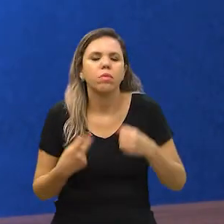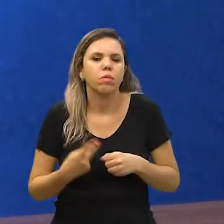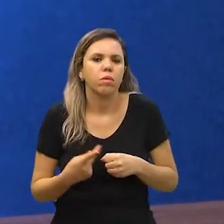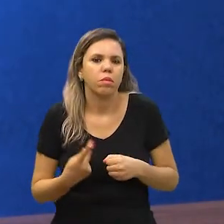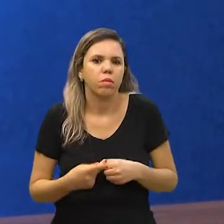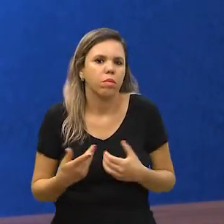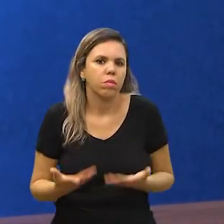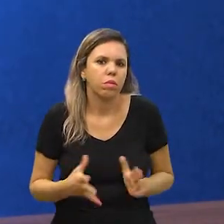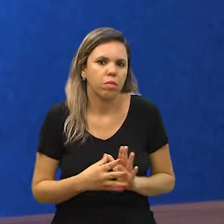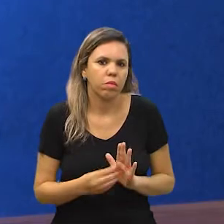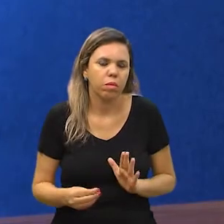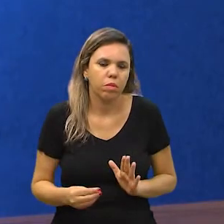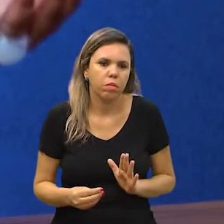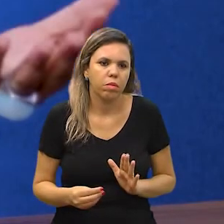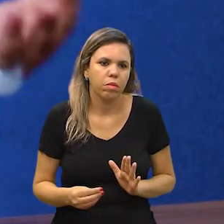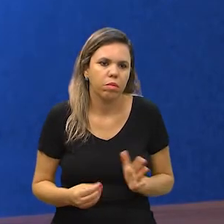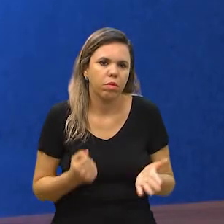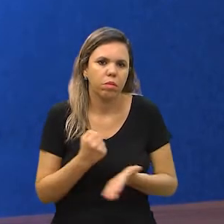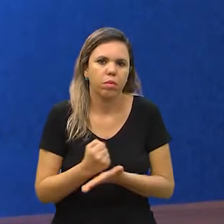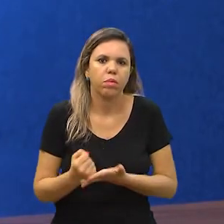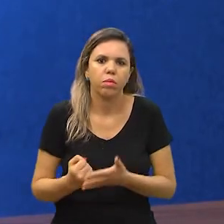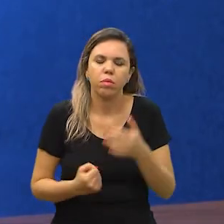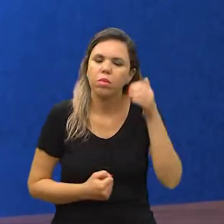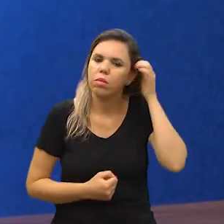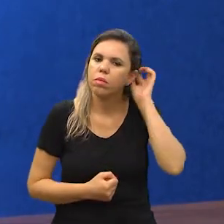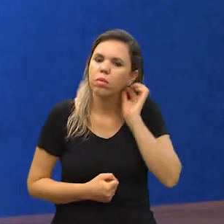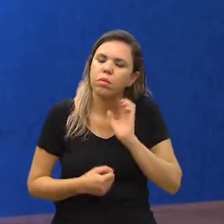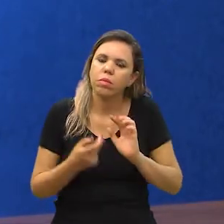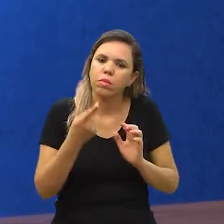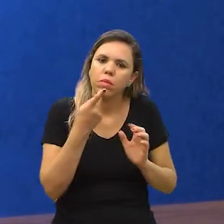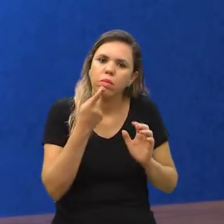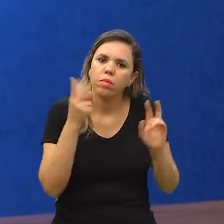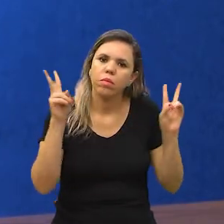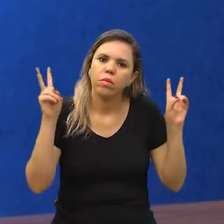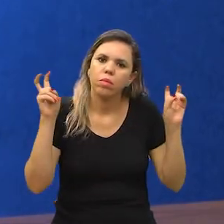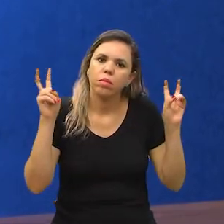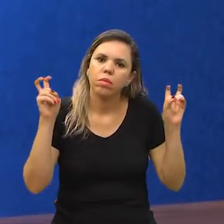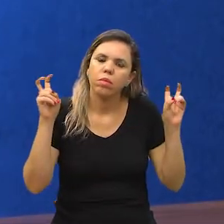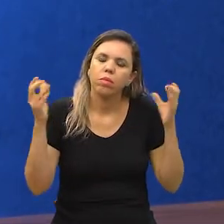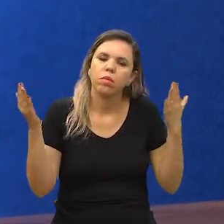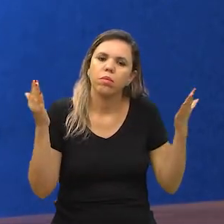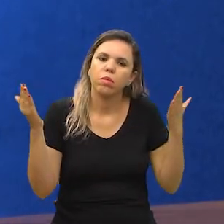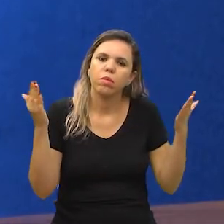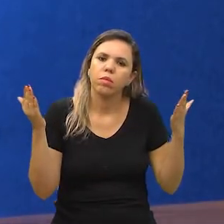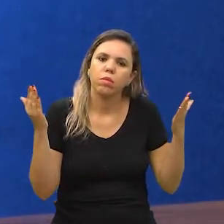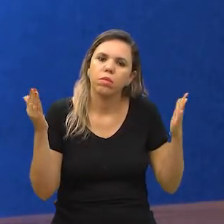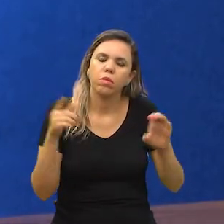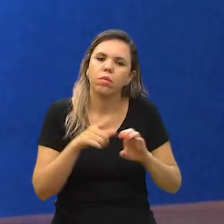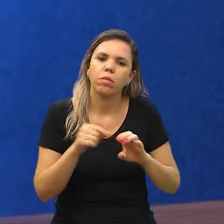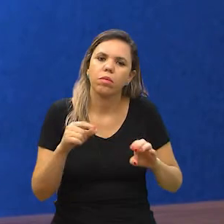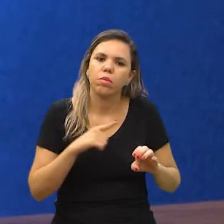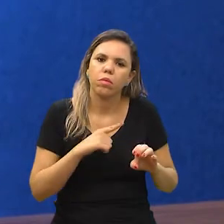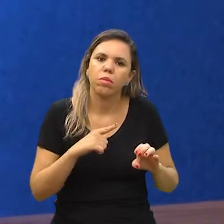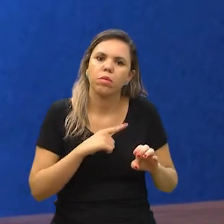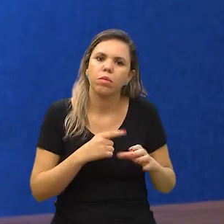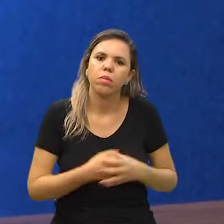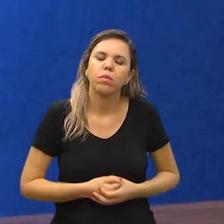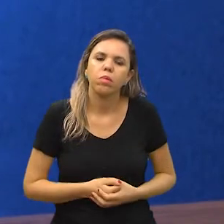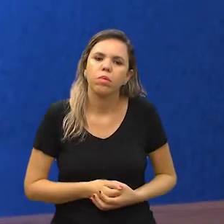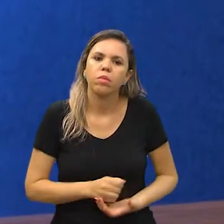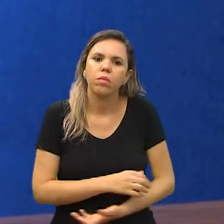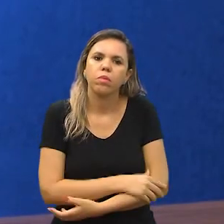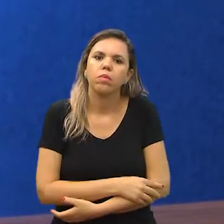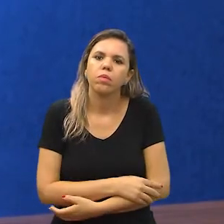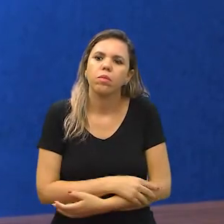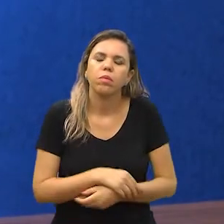do produto, no modelo de contrato. Eu queria que você falasse dessa questão de qual é a visão que o empreendedor tem que ter